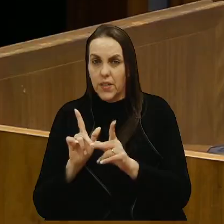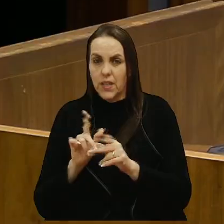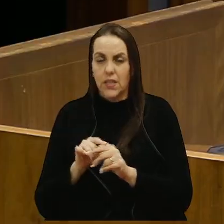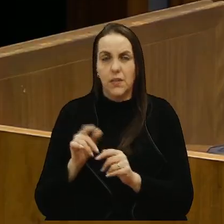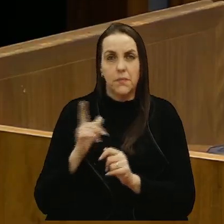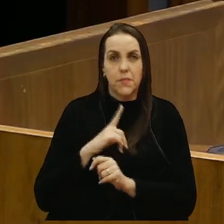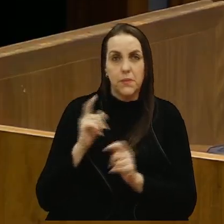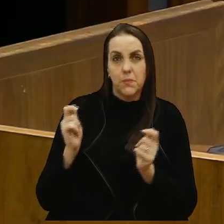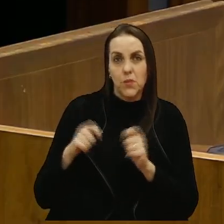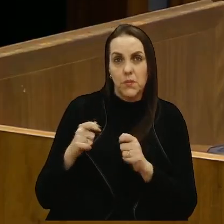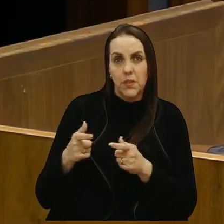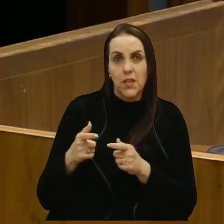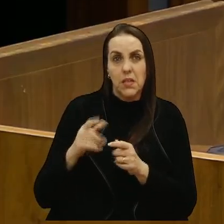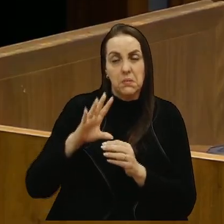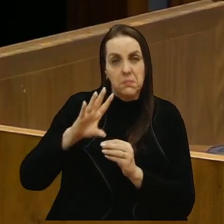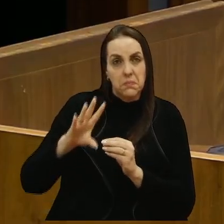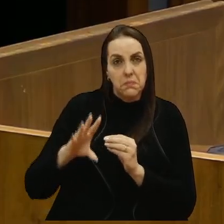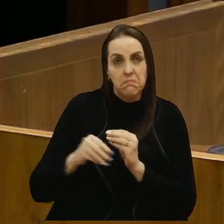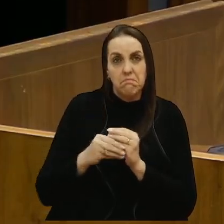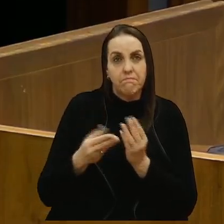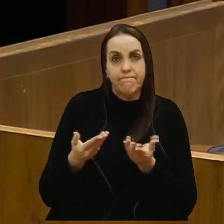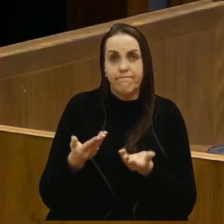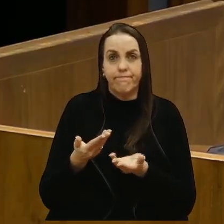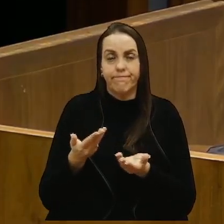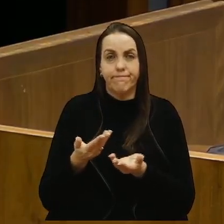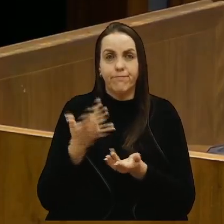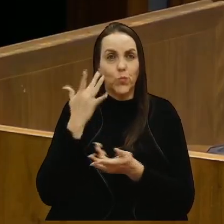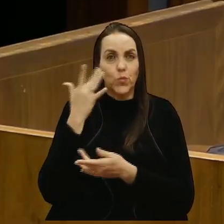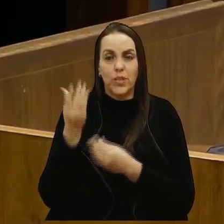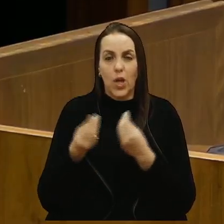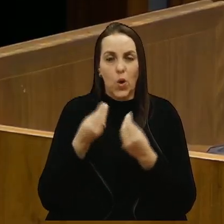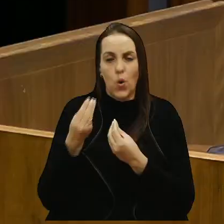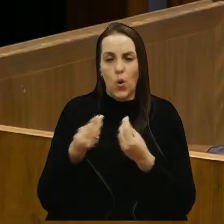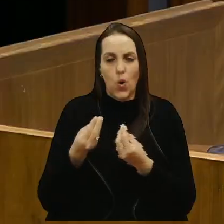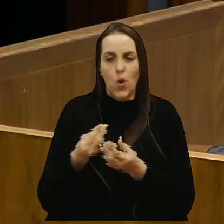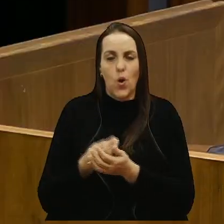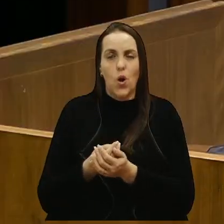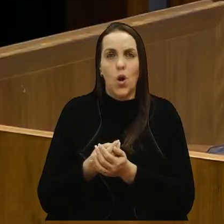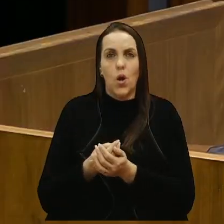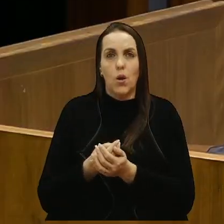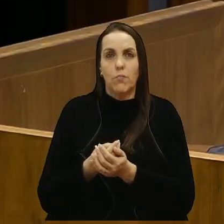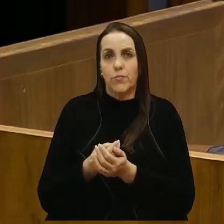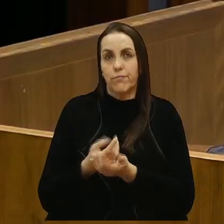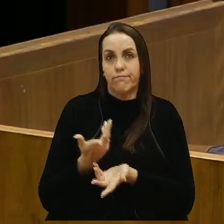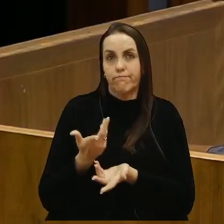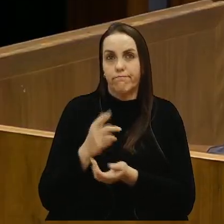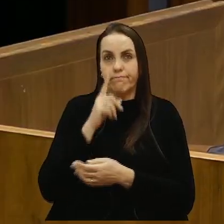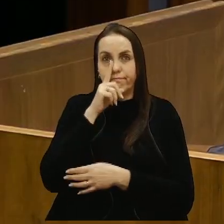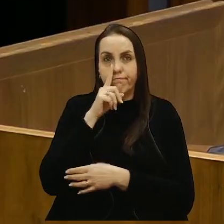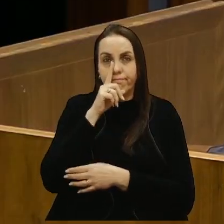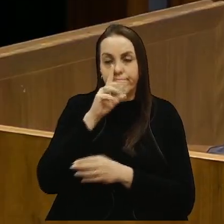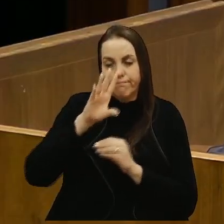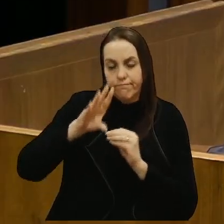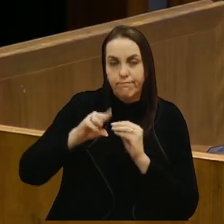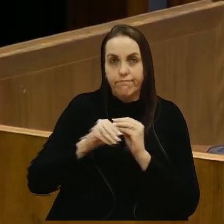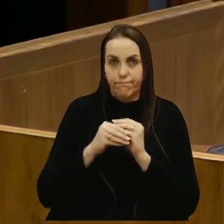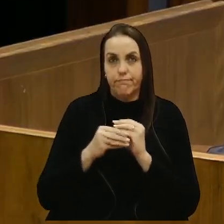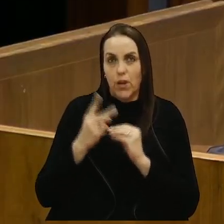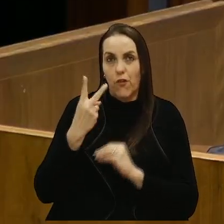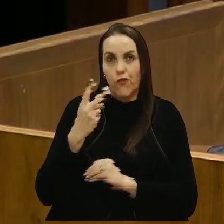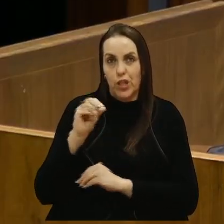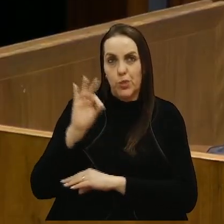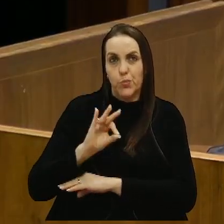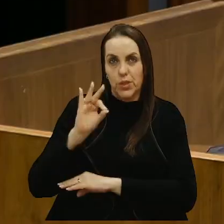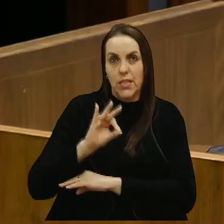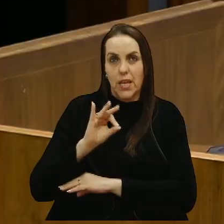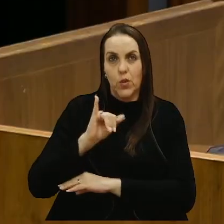tenha um acréscimo, não sei de que forma, de insalubridade ou coisa assim, de 20%, em